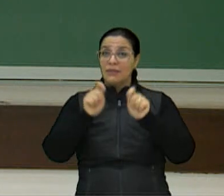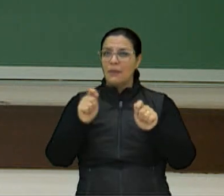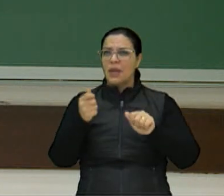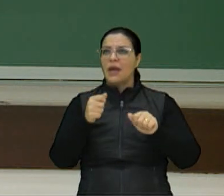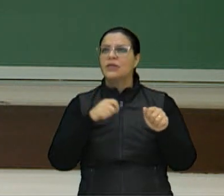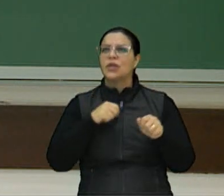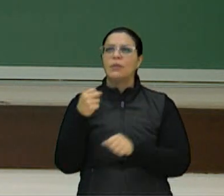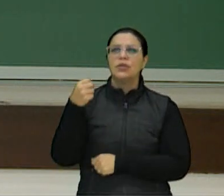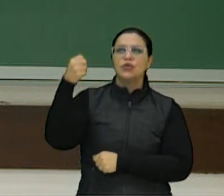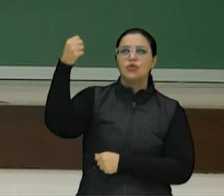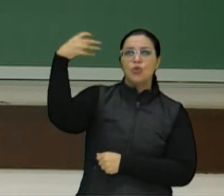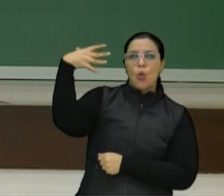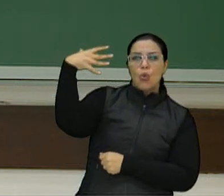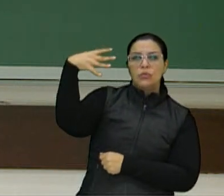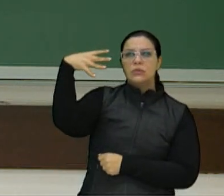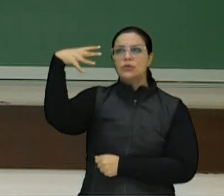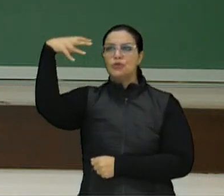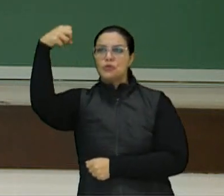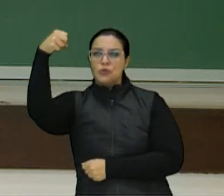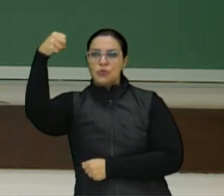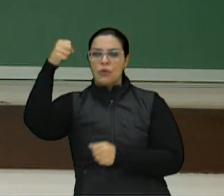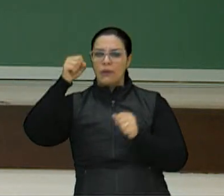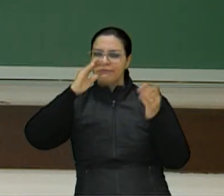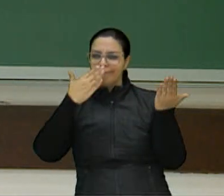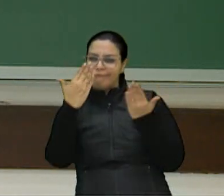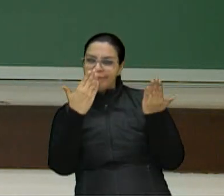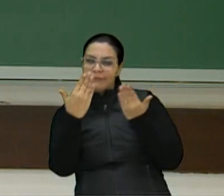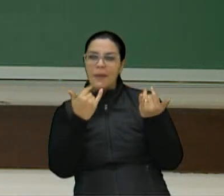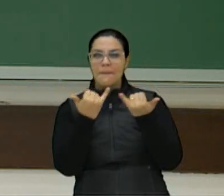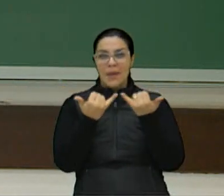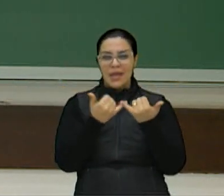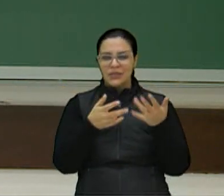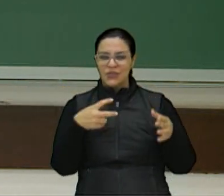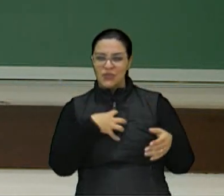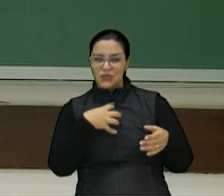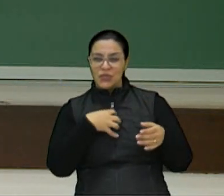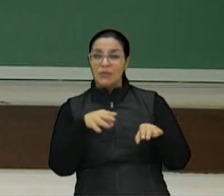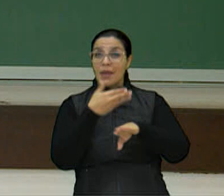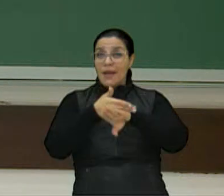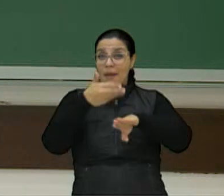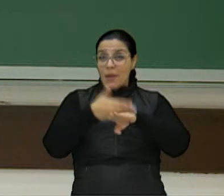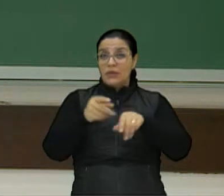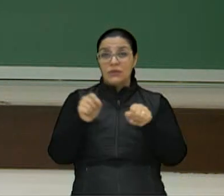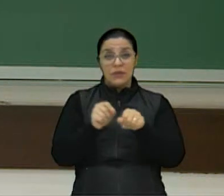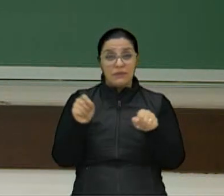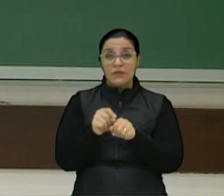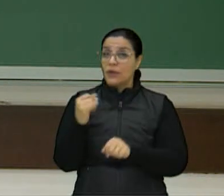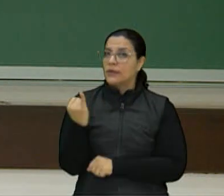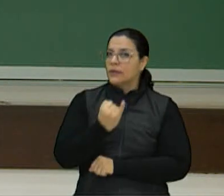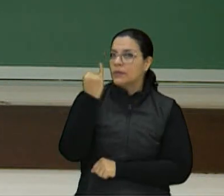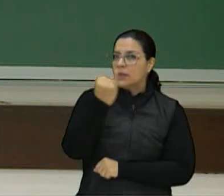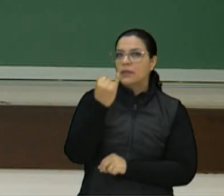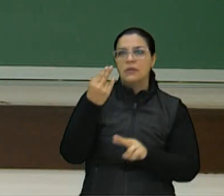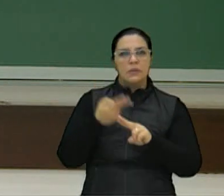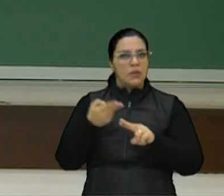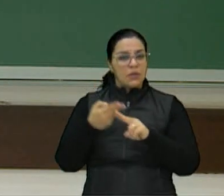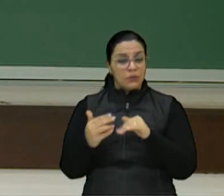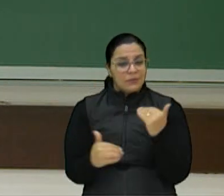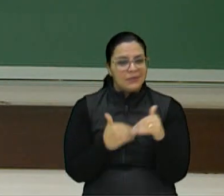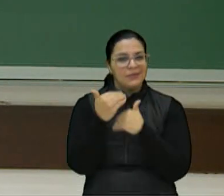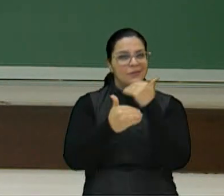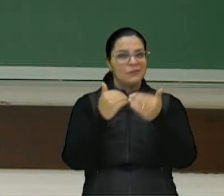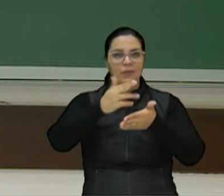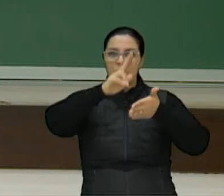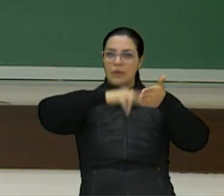de luz e sombra. E essas descobertas, essas percepções e esses exercícios que ele fez foram muito importantes para o desenvolvimento